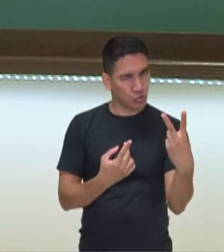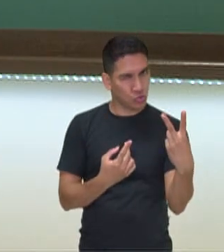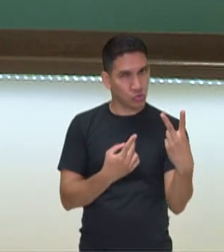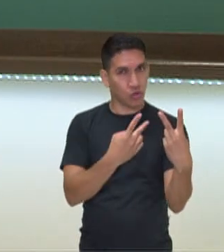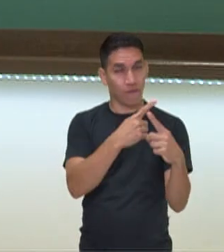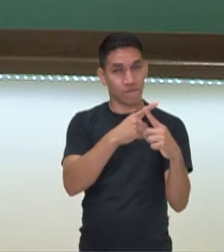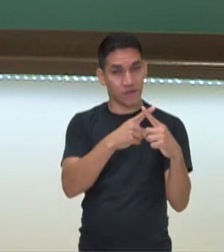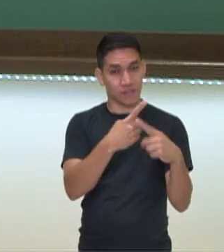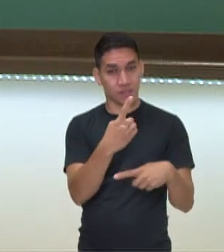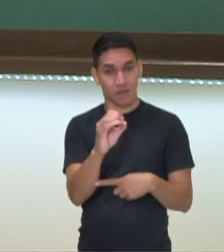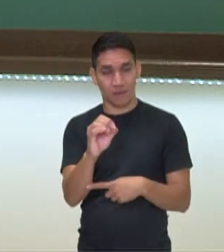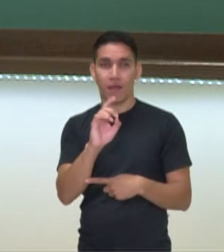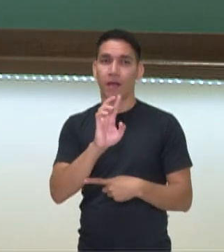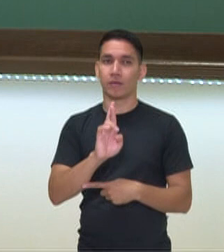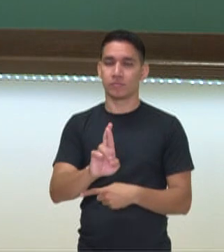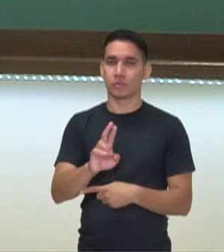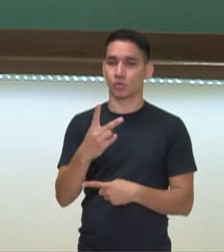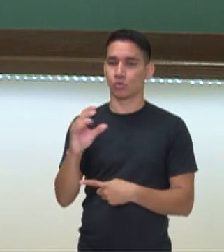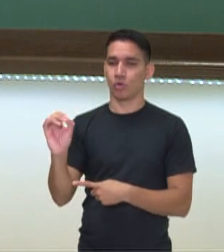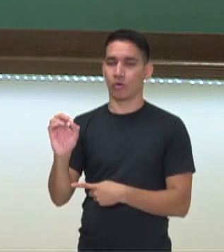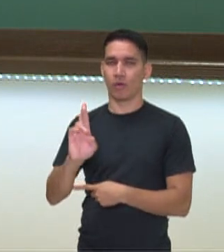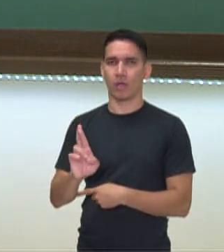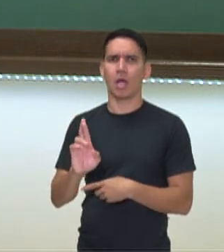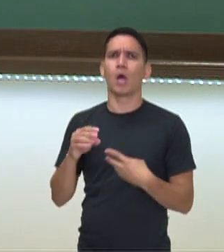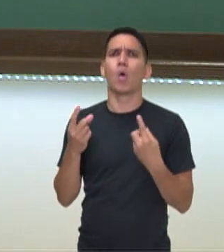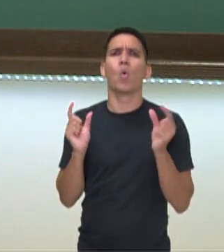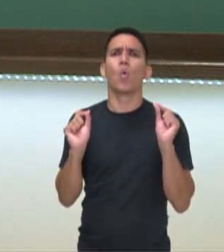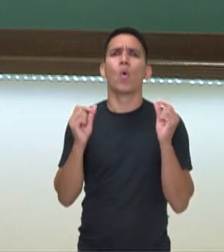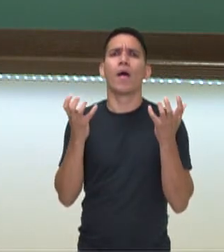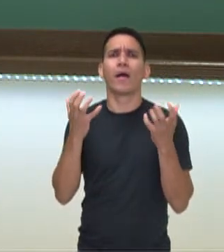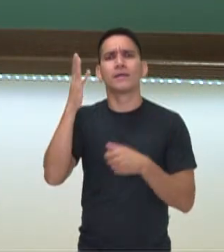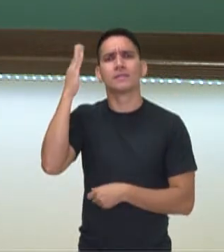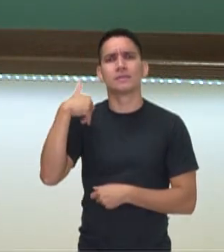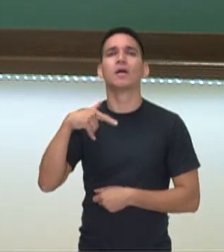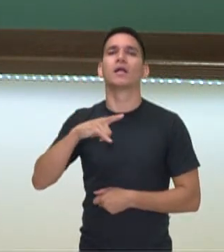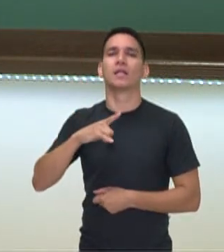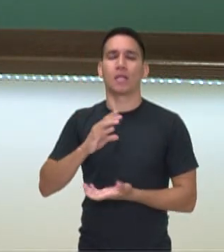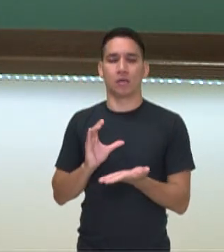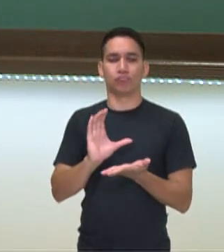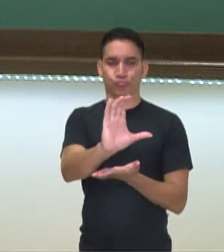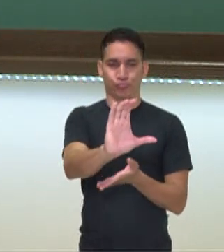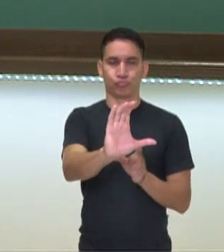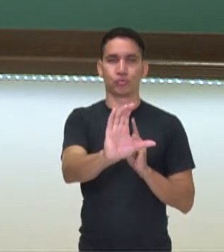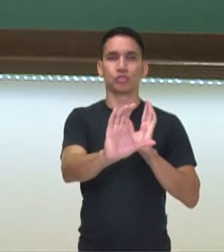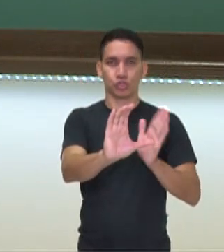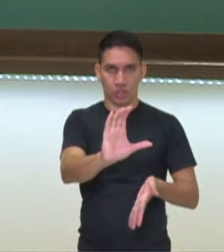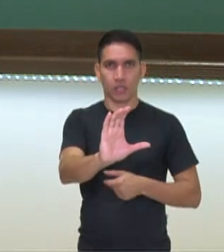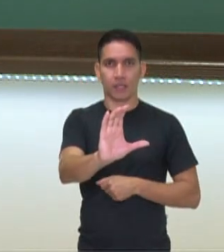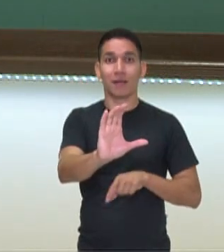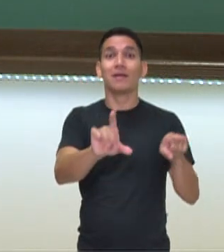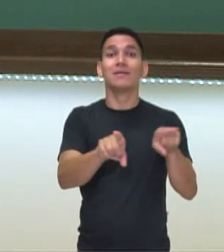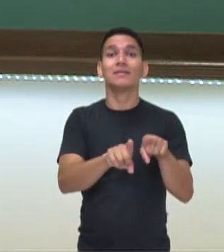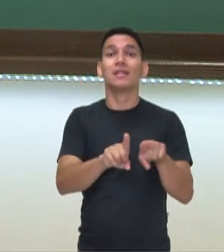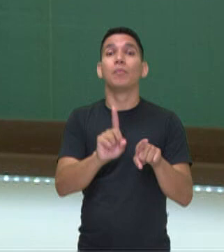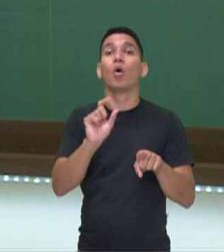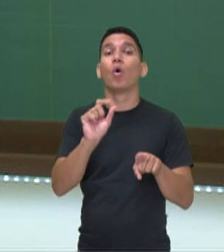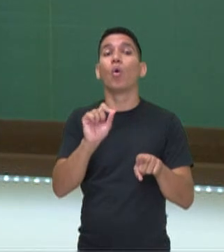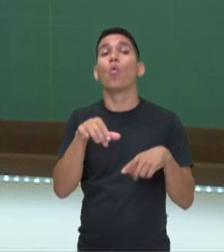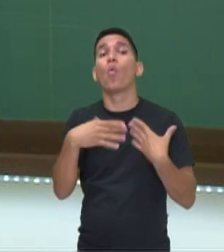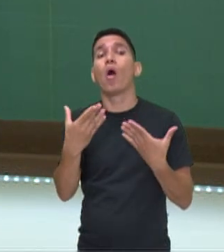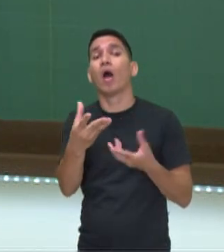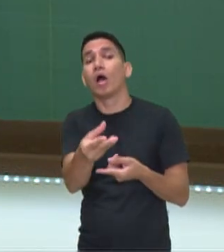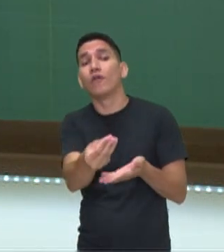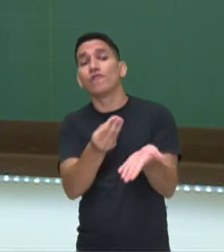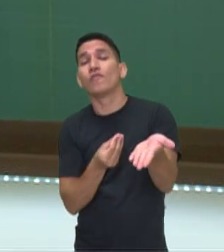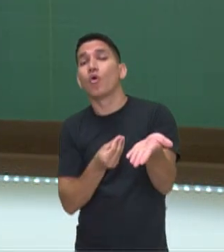R$200. Muito bem. O que ela quer saber? Eu tenho os meus gastos somados e tenho, para eu descobrir o meu troco, eu